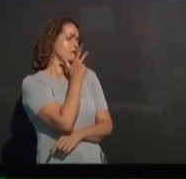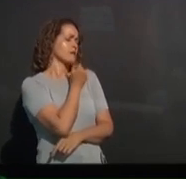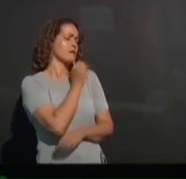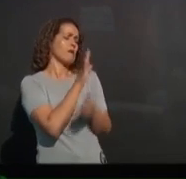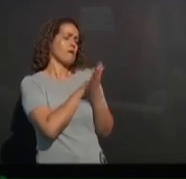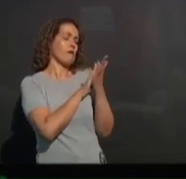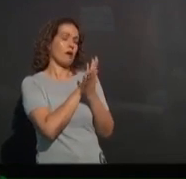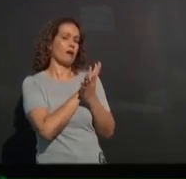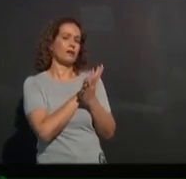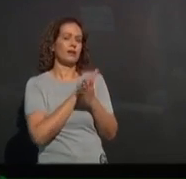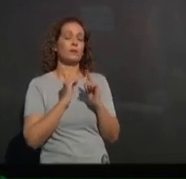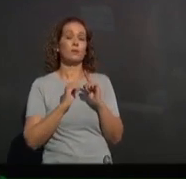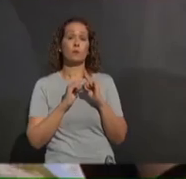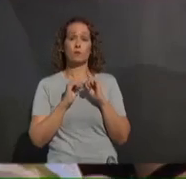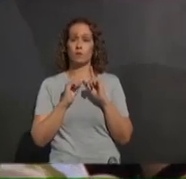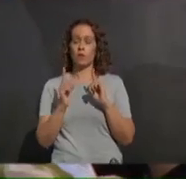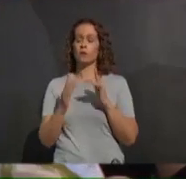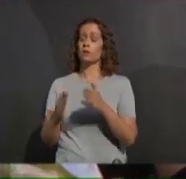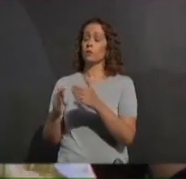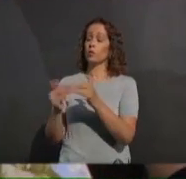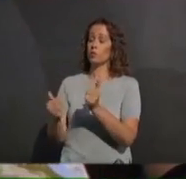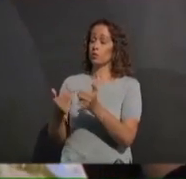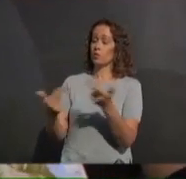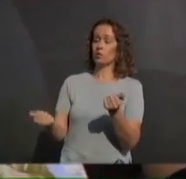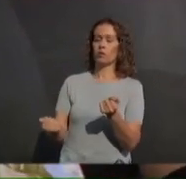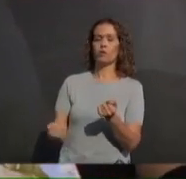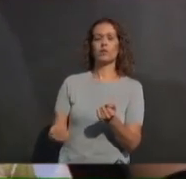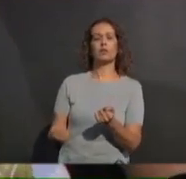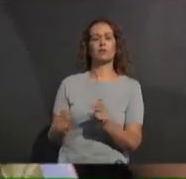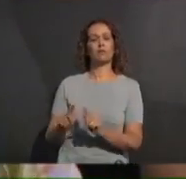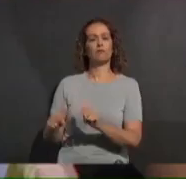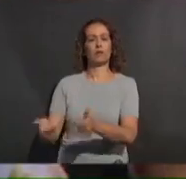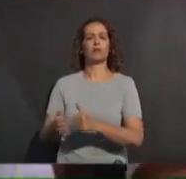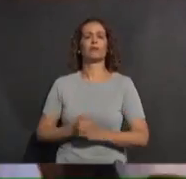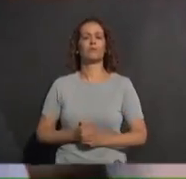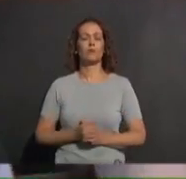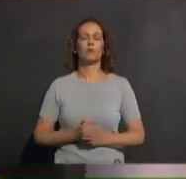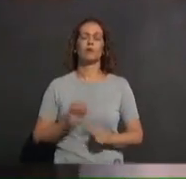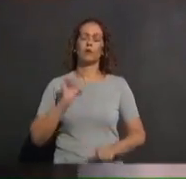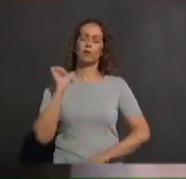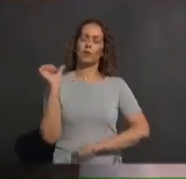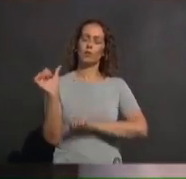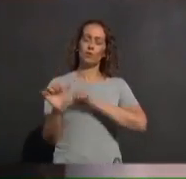mas quando eu pedir uma coisa, faça. Eu troco todo o carinho da Emily e do Davi por